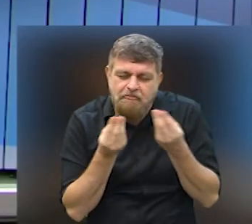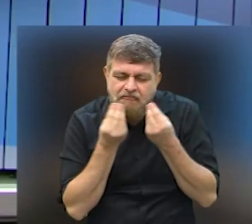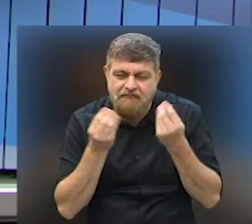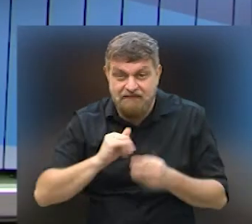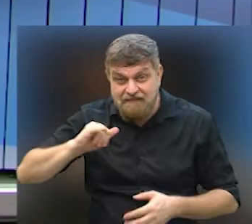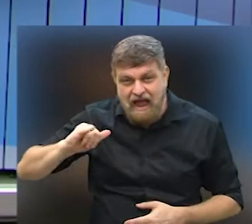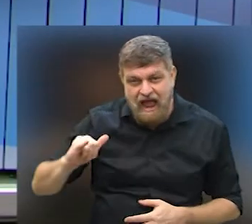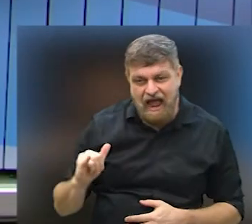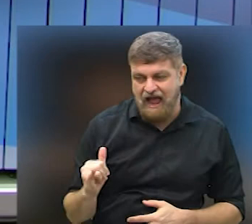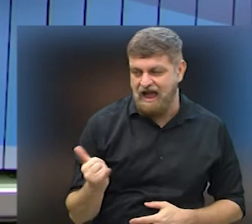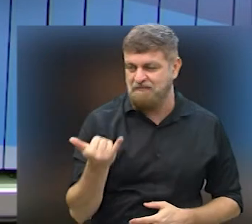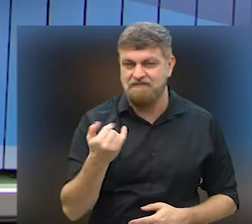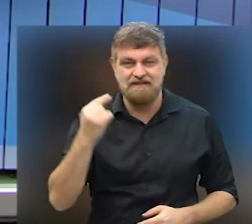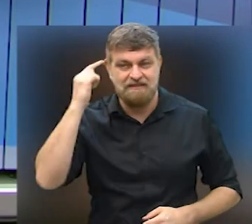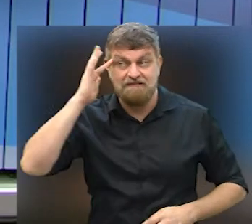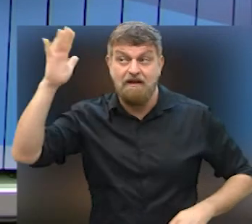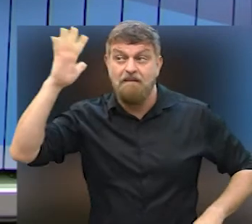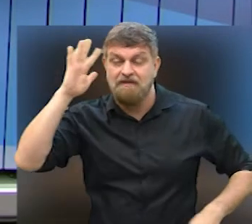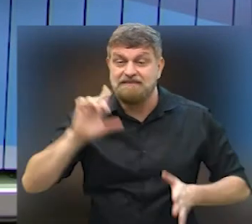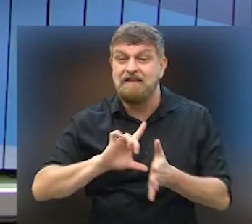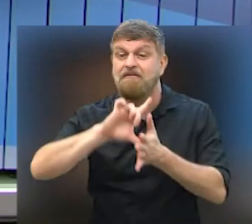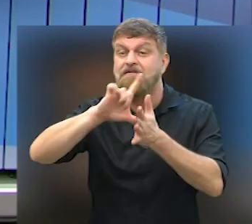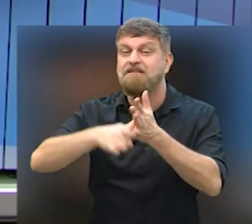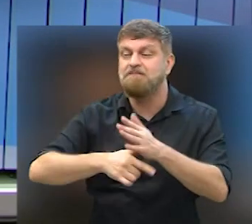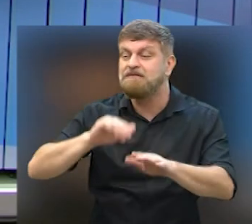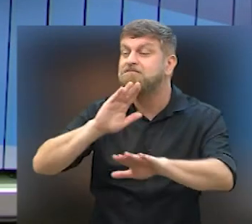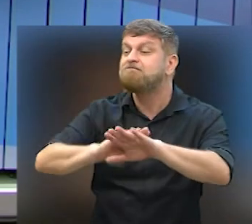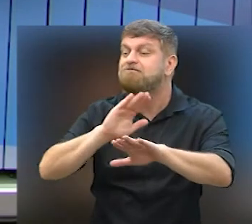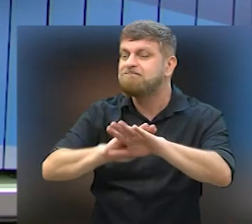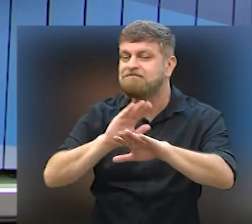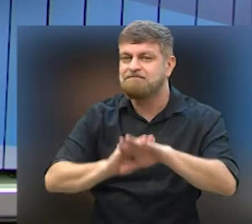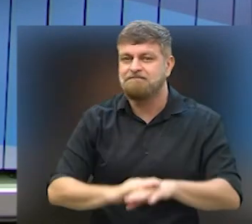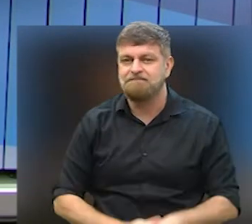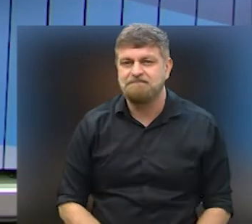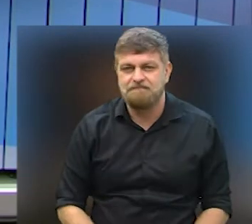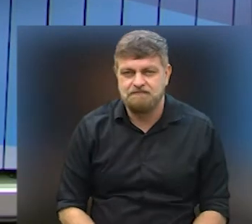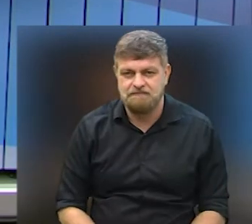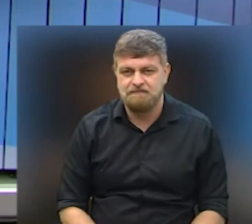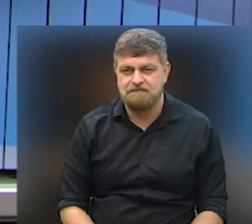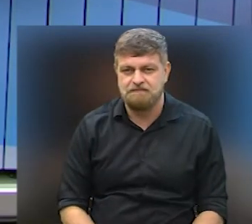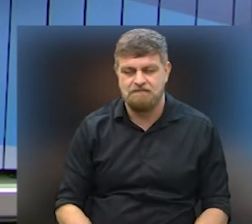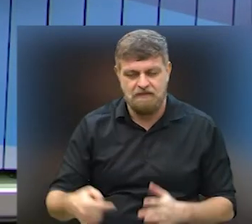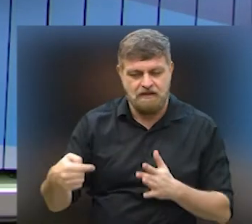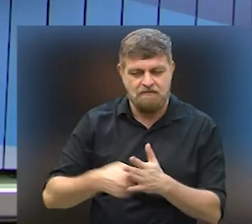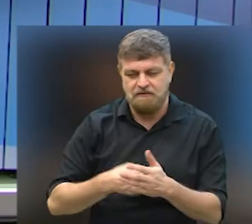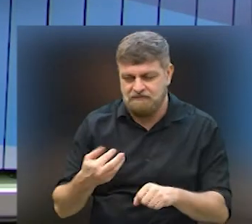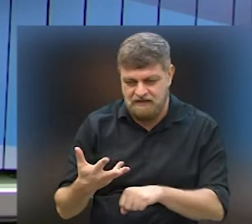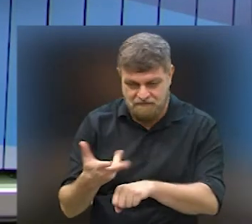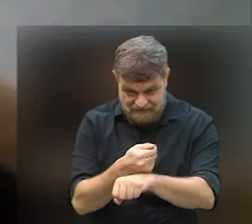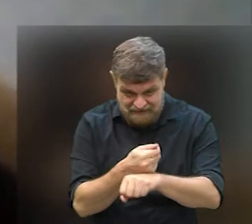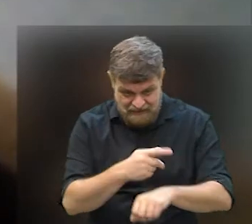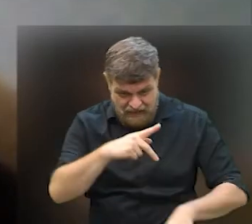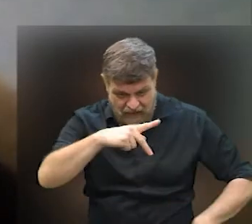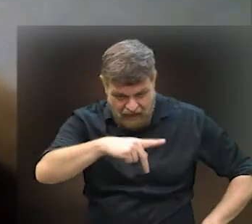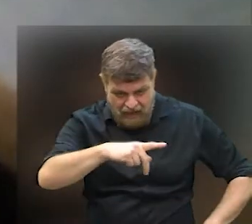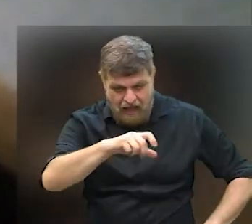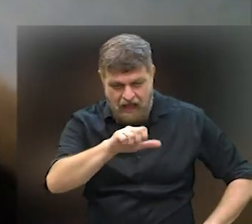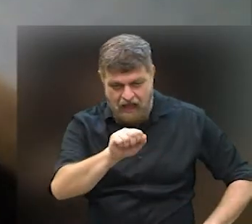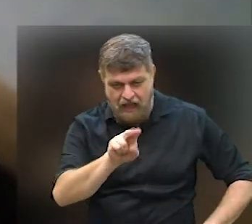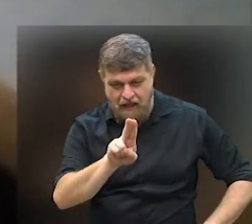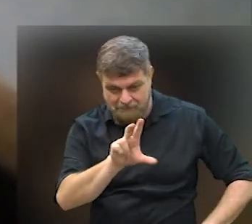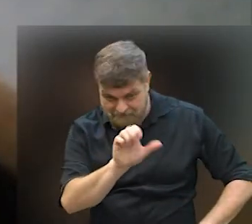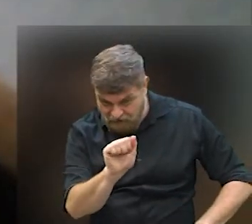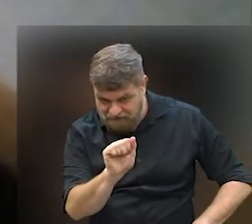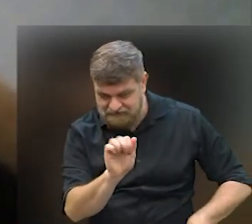tá aproveitando este momento, já tá pensando no que fazer ou ainda não? Maravilha de pergunta, foi a Paula quem fez? Isso,